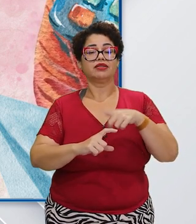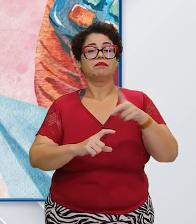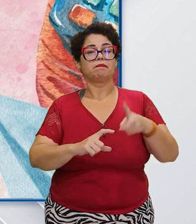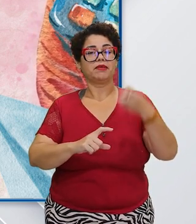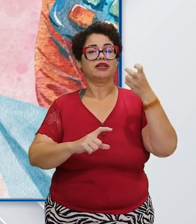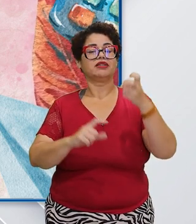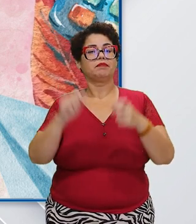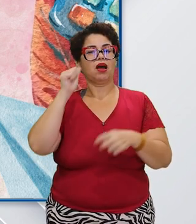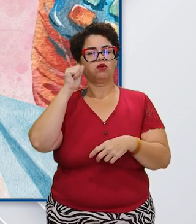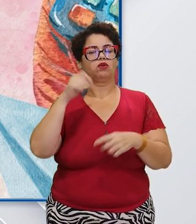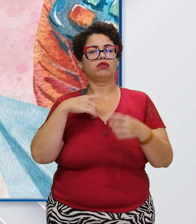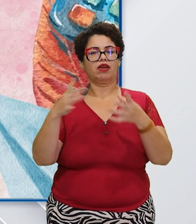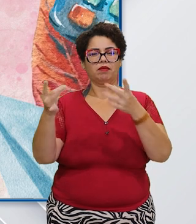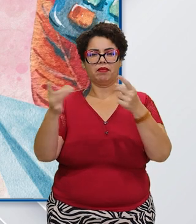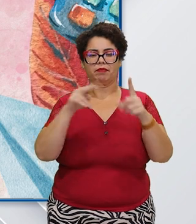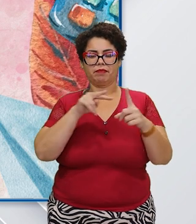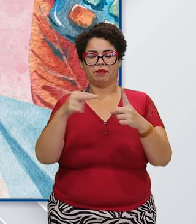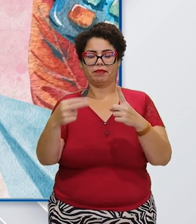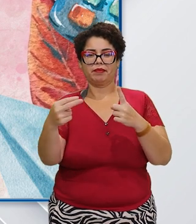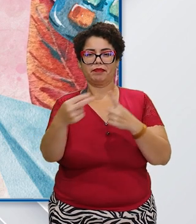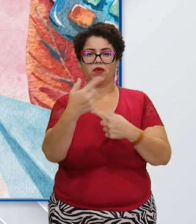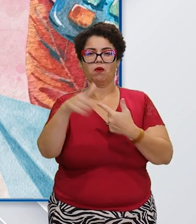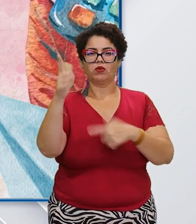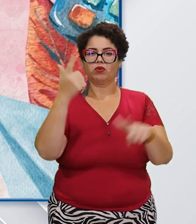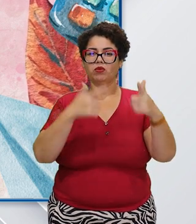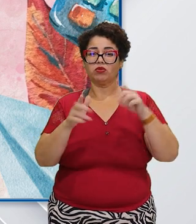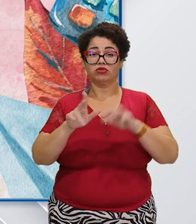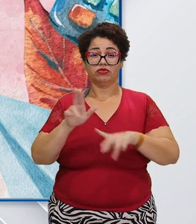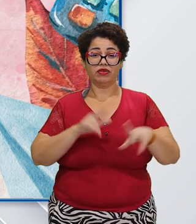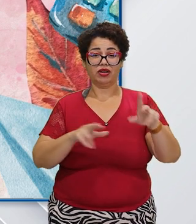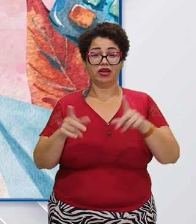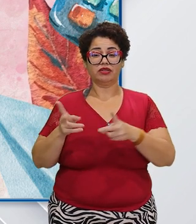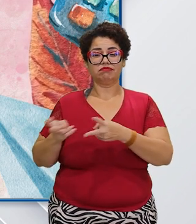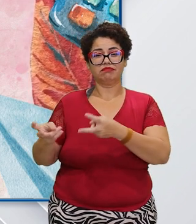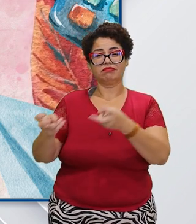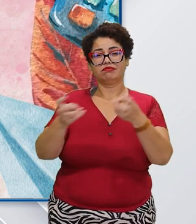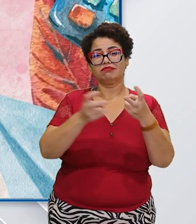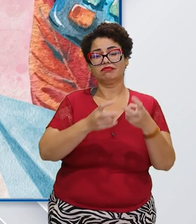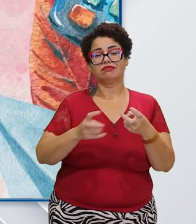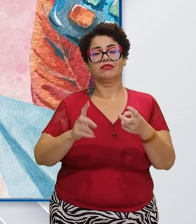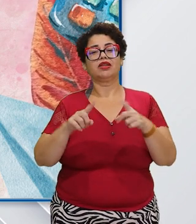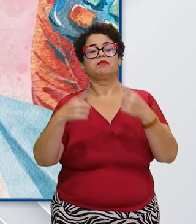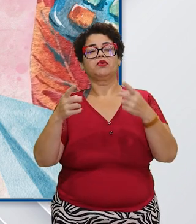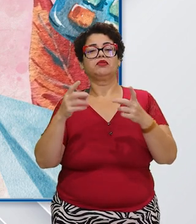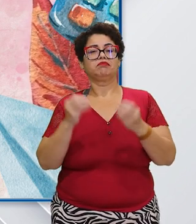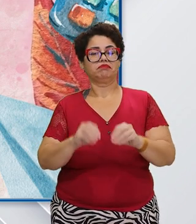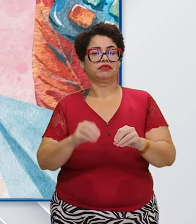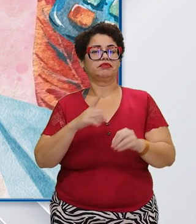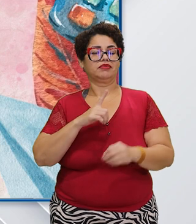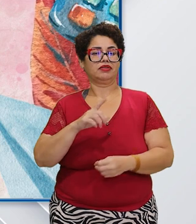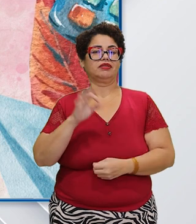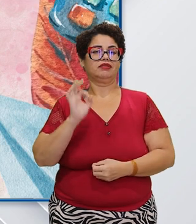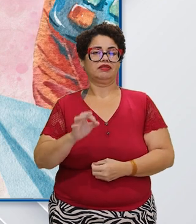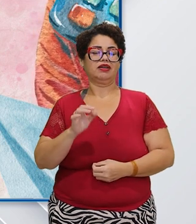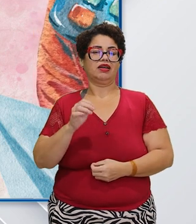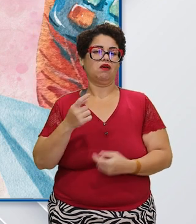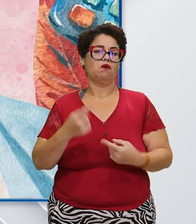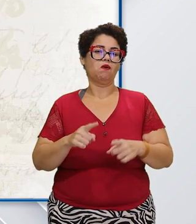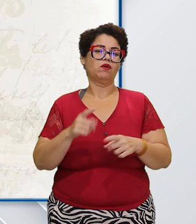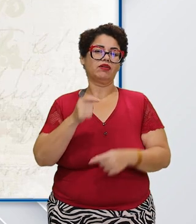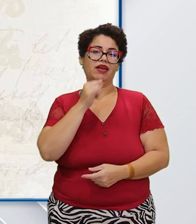mostra que o autor considerou diferentes perspectivas antes de reafirmar a sua opinião veja um exemplo de